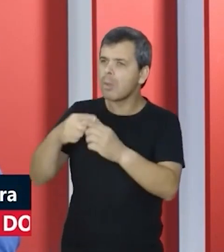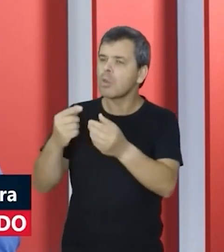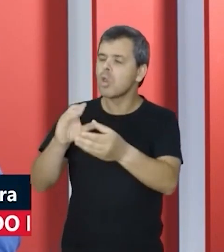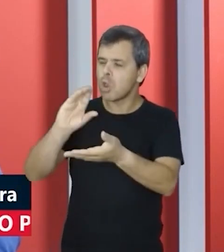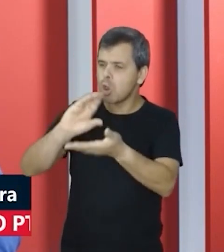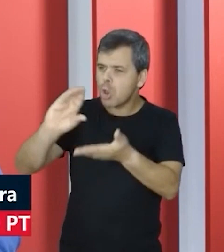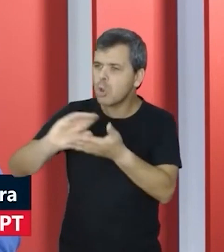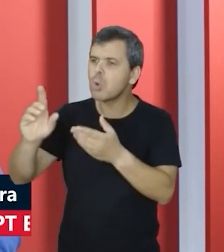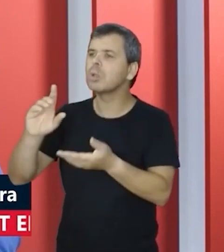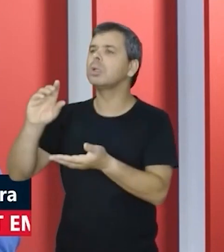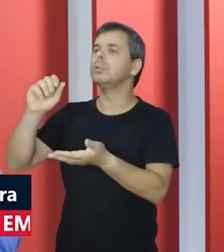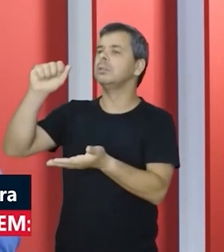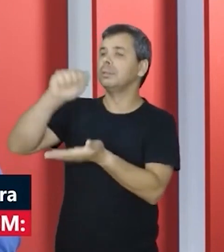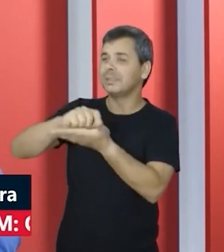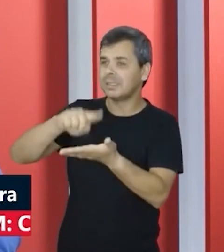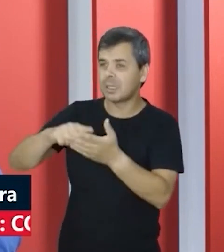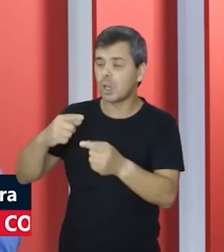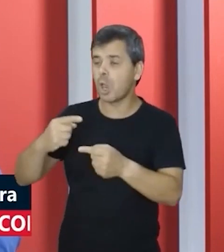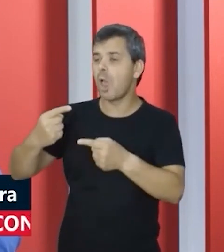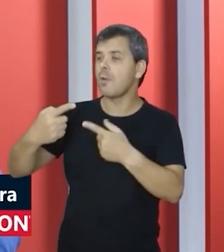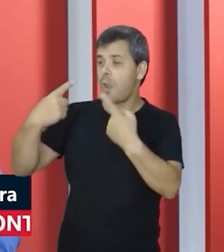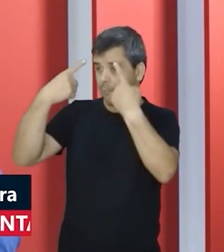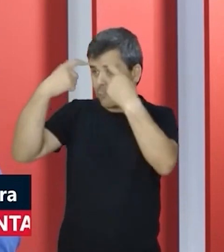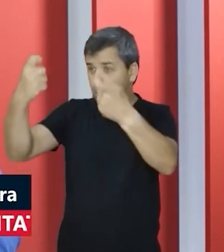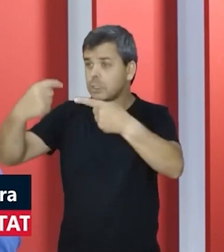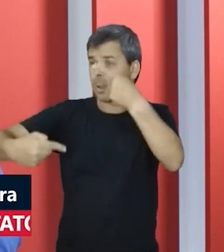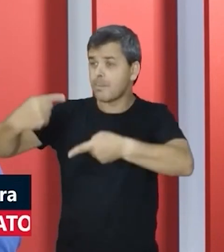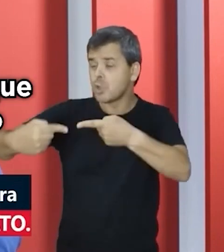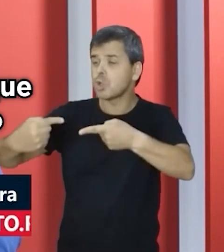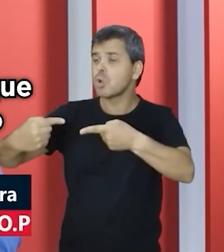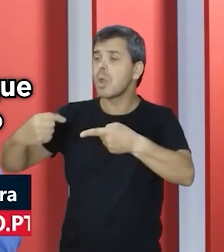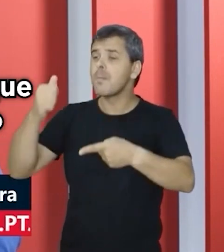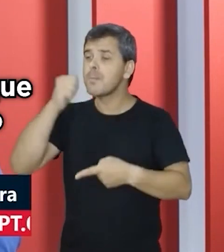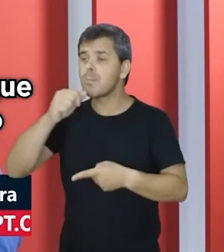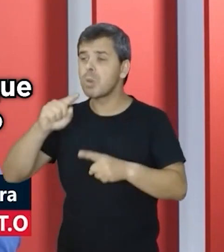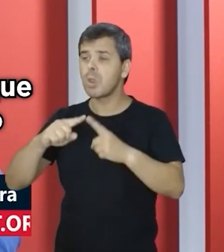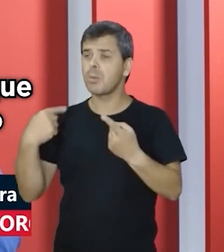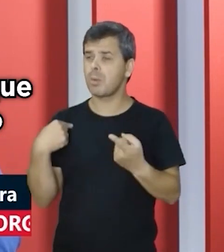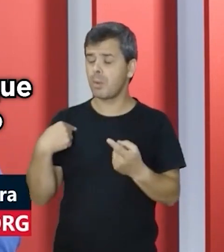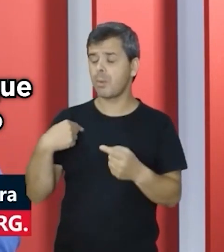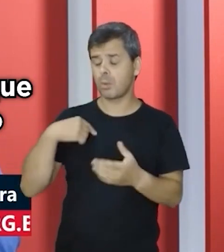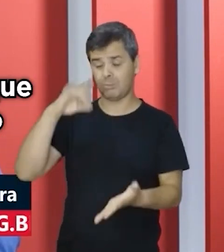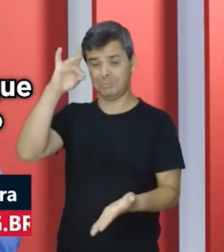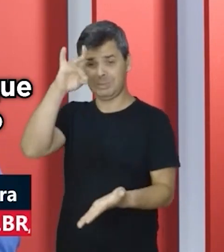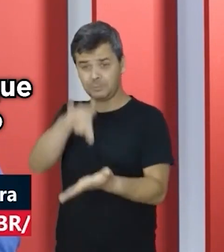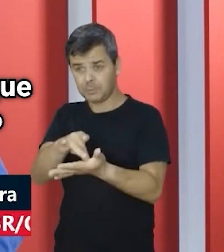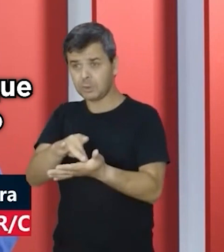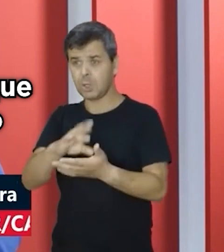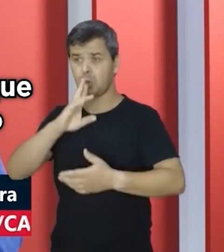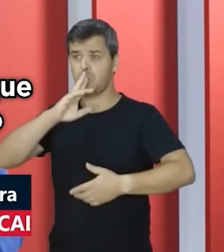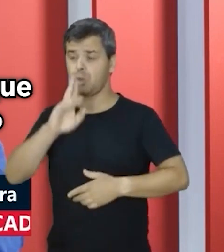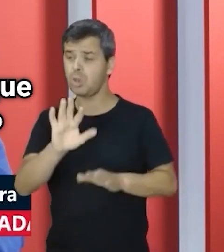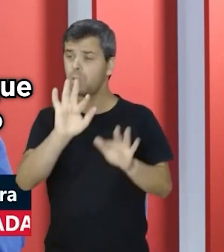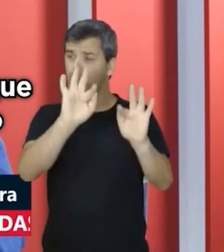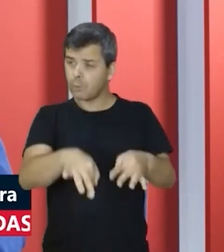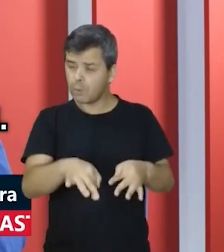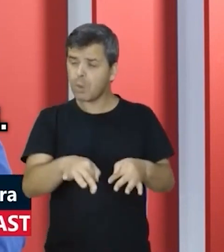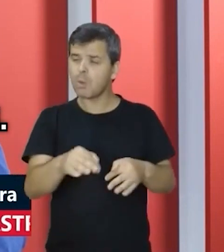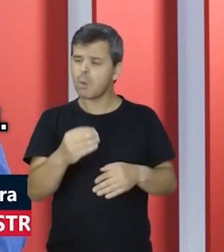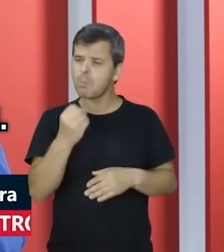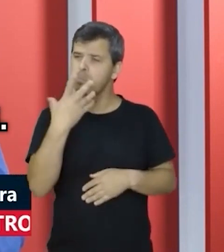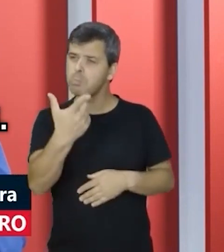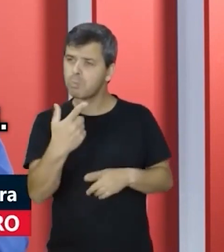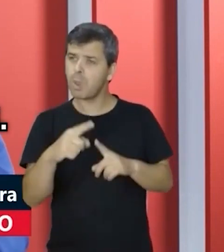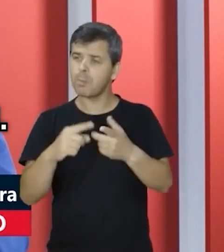financiamento, registro de candidatura, combater a violência política contra a mulher. Então, eu tenho muita certeza de que o resultado final foi bem positivo